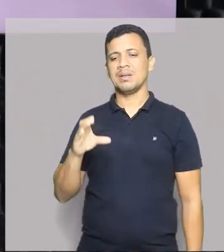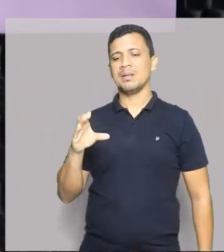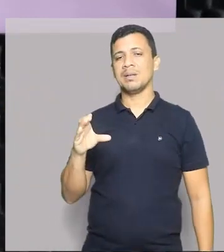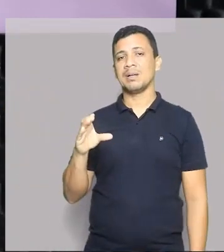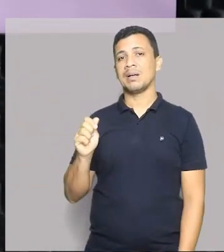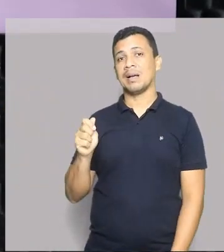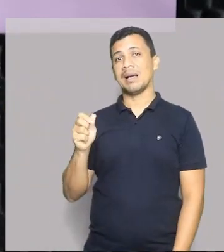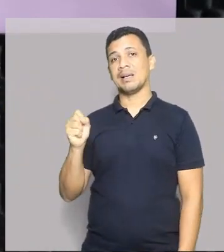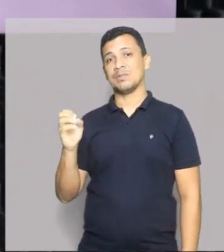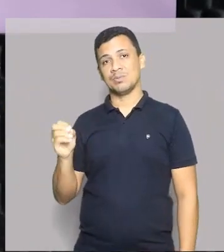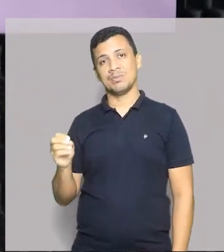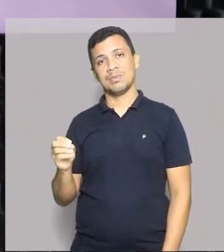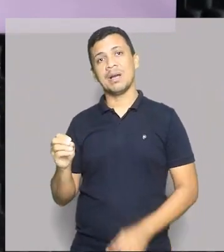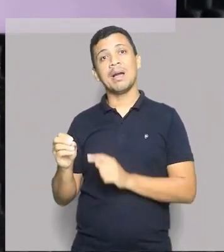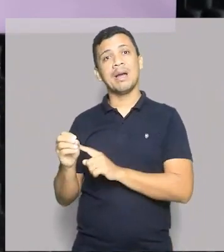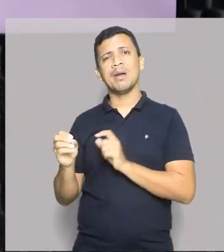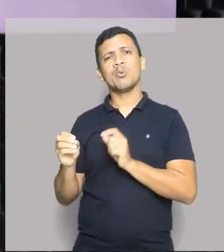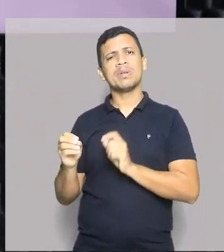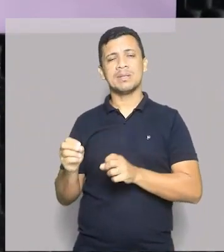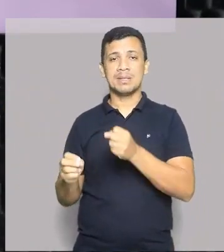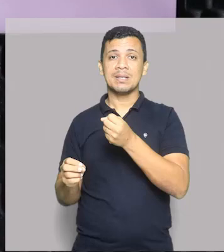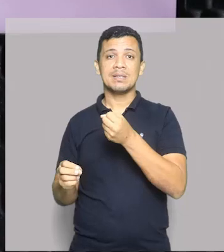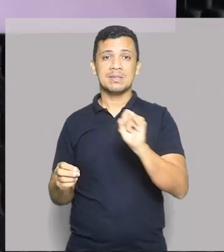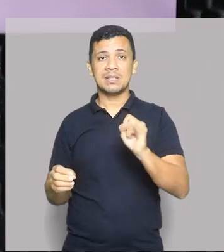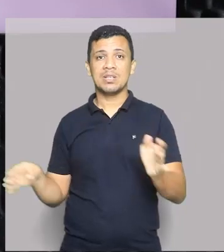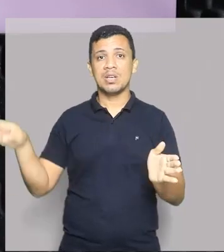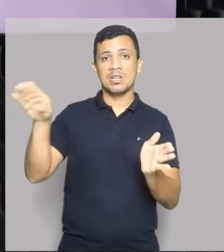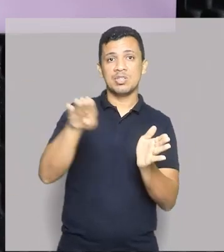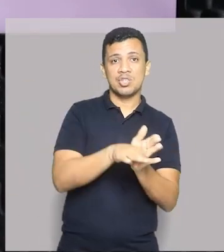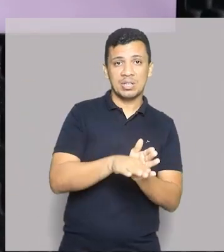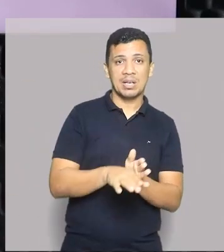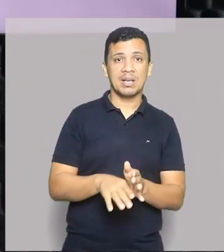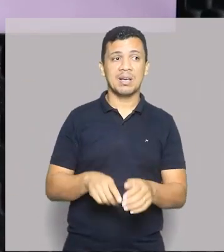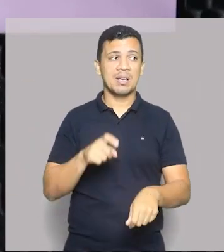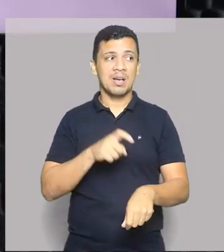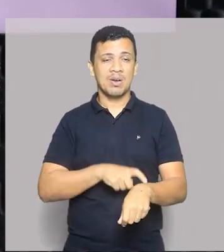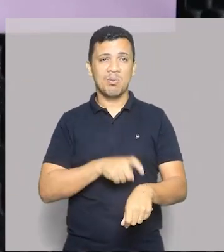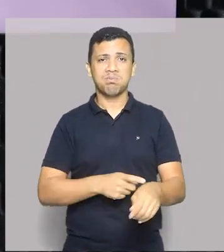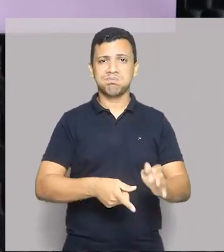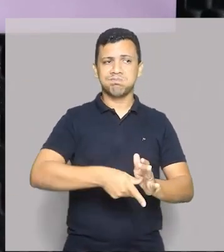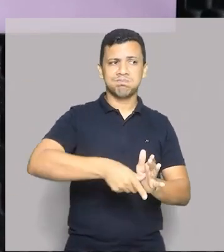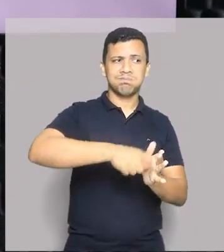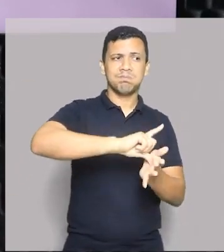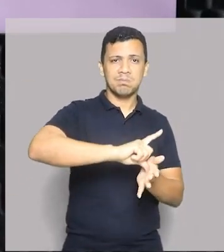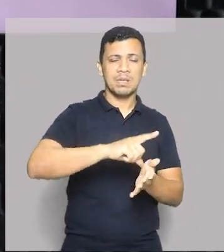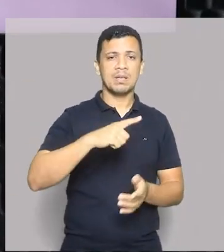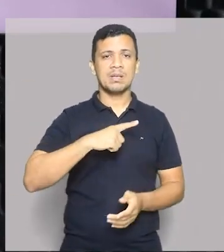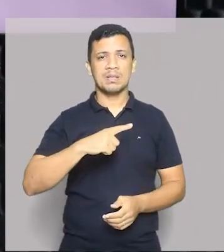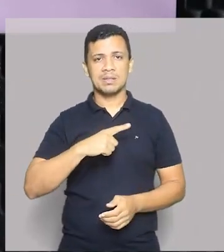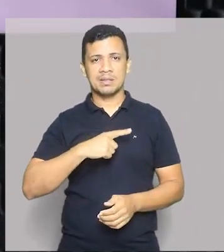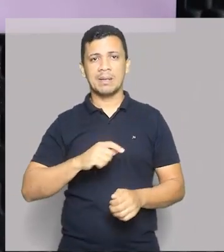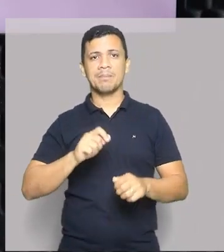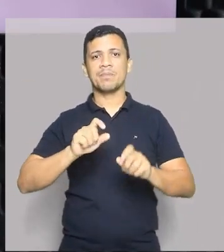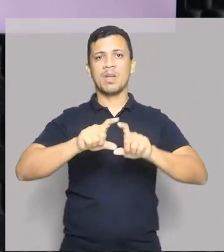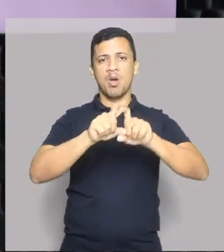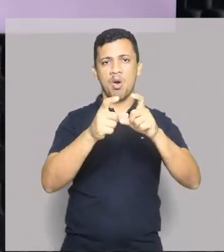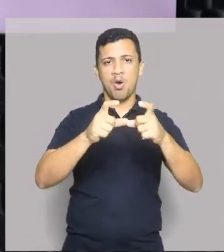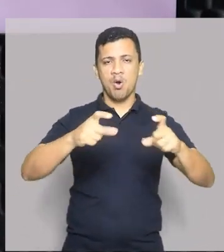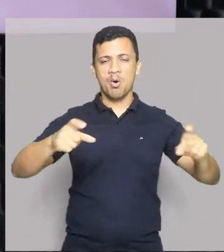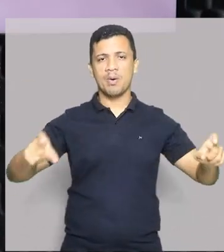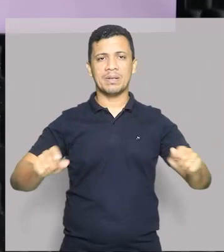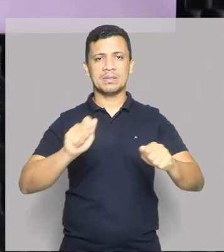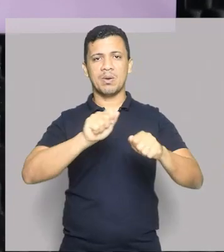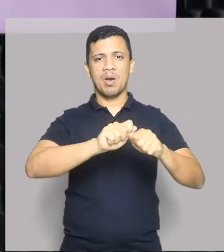de chegar mais cedo. Então, sendo hipótese ou condição, você tem a oração adverbial condicional. Tudo